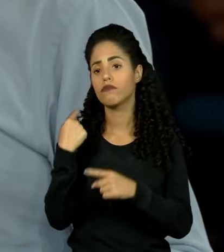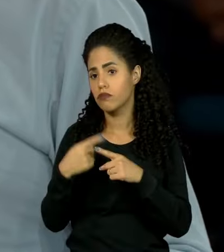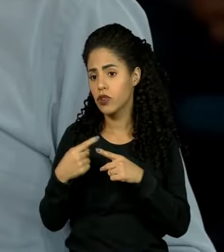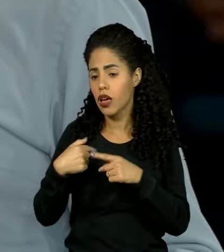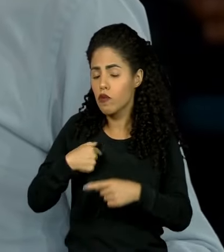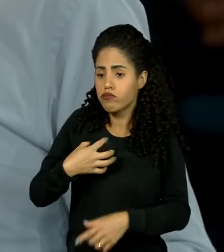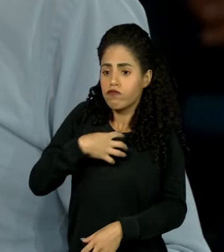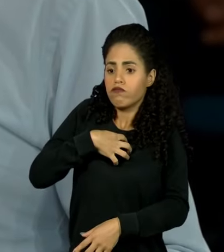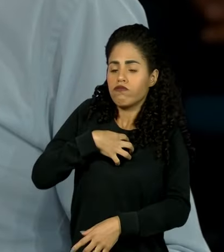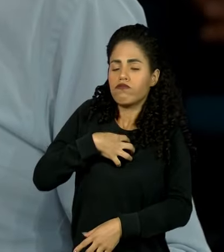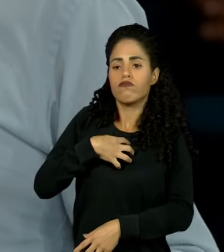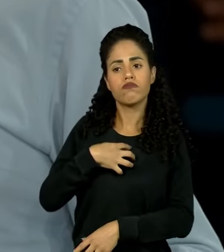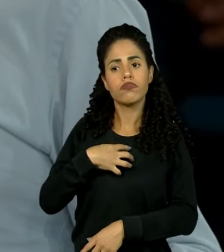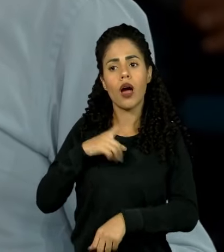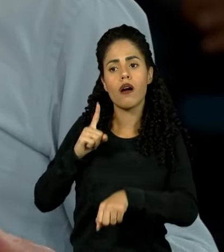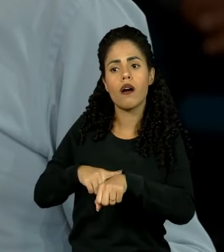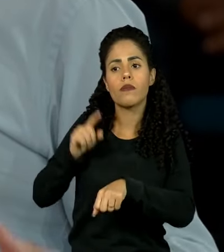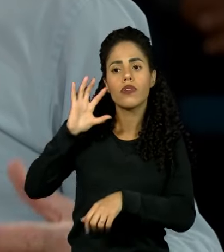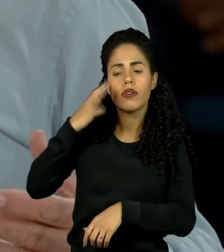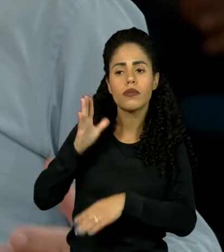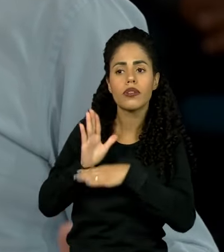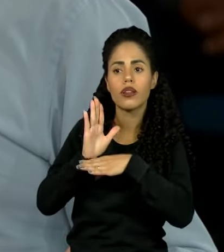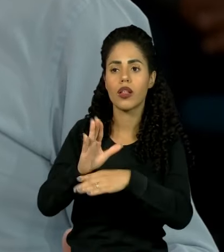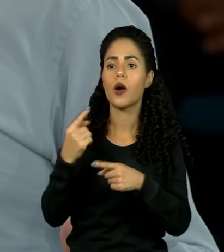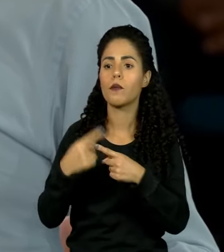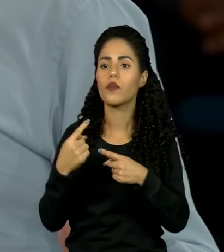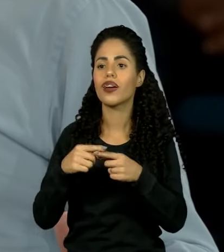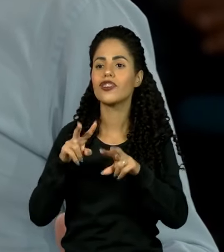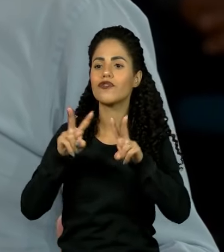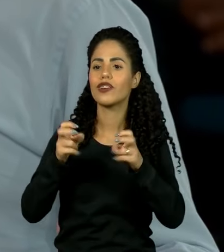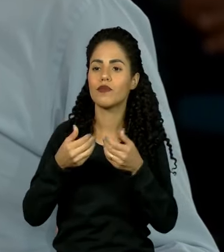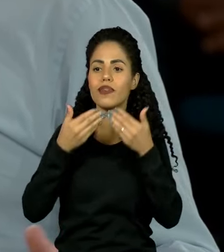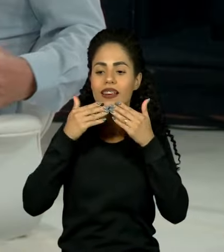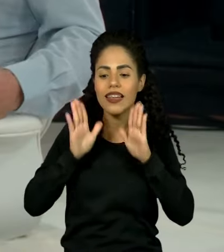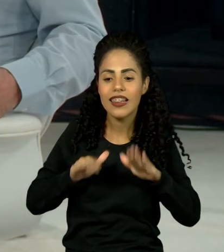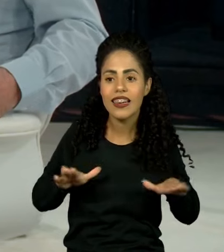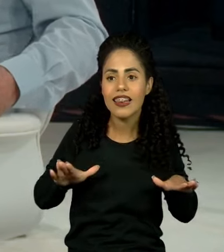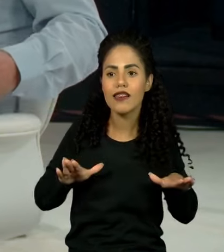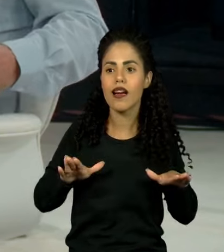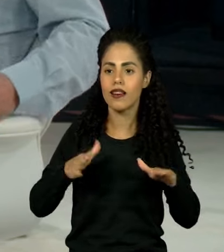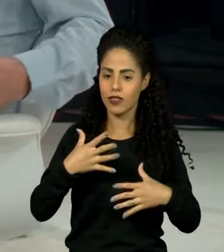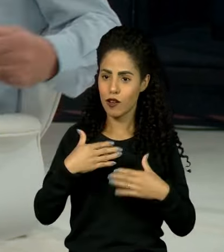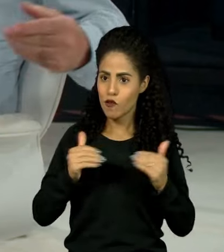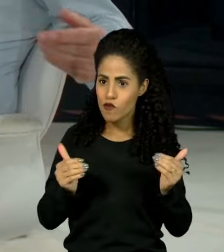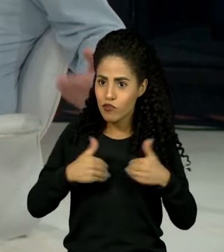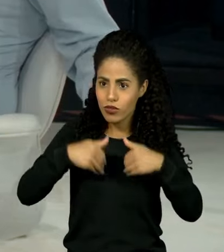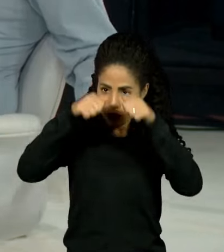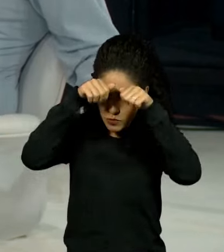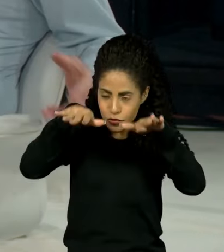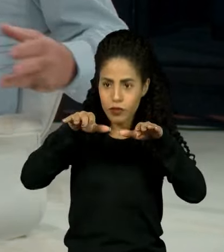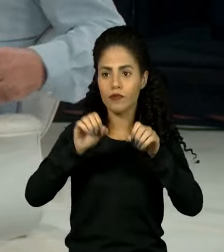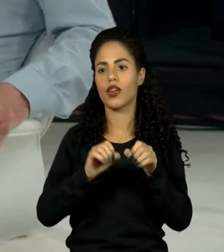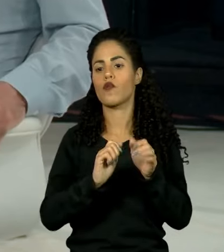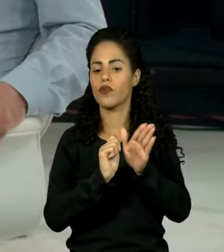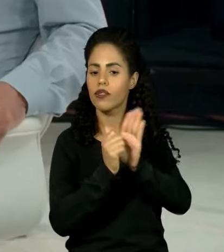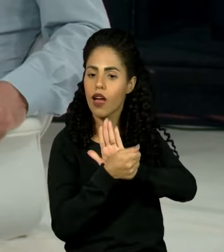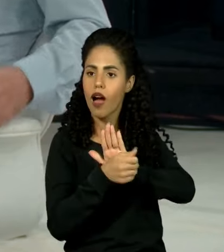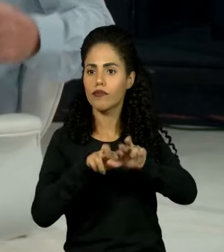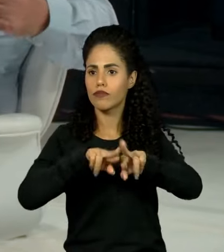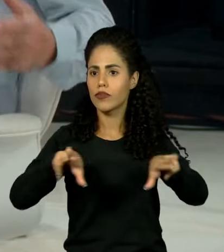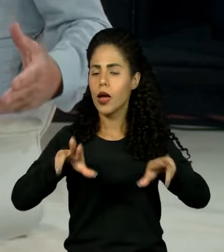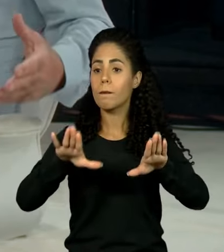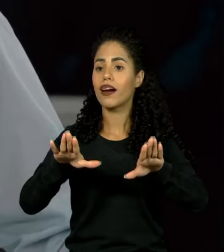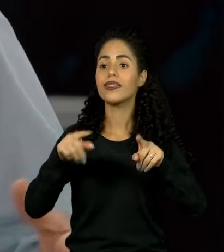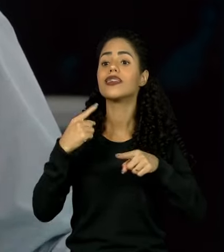né Mas a gente fala muito em criança com autismo com síndrome de down Mas